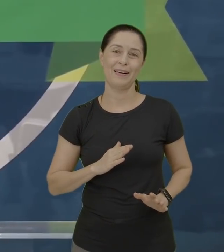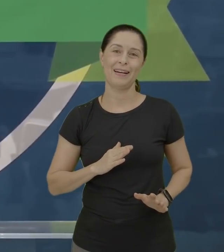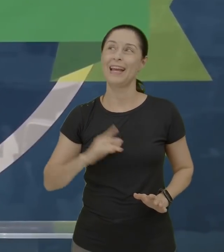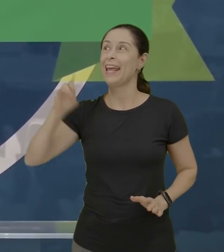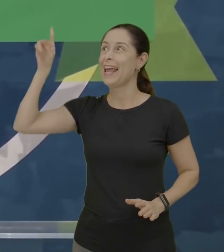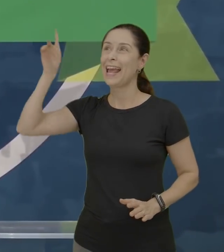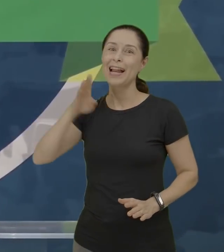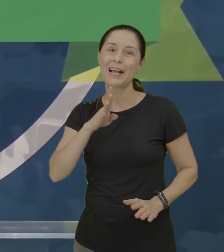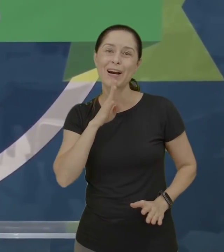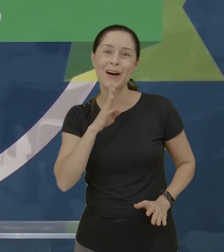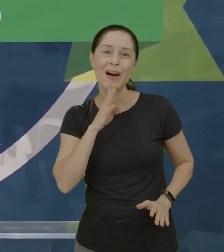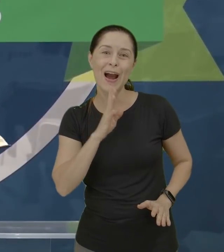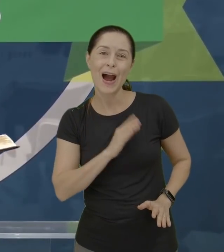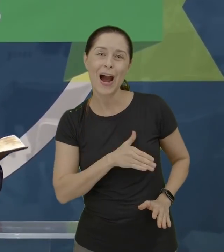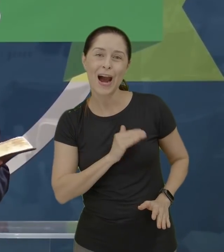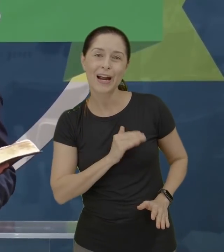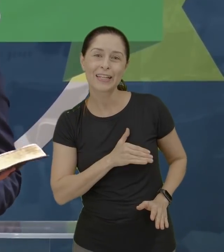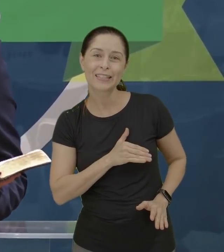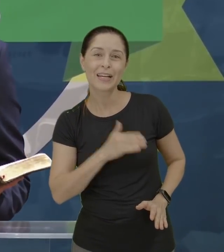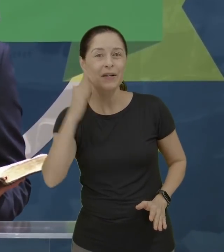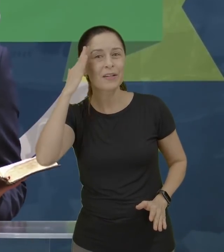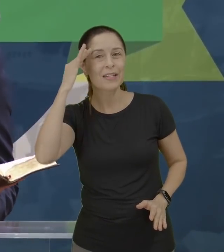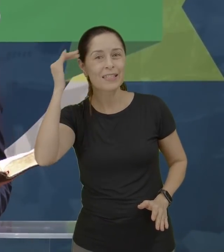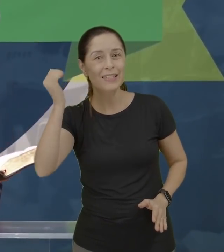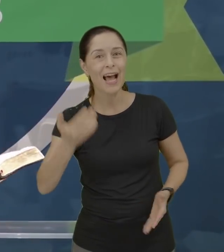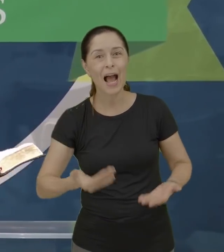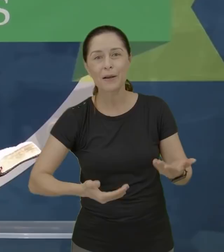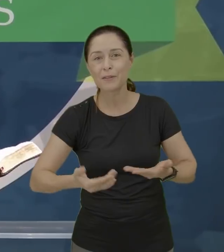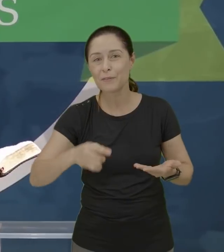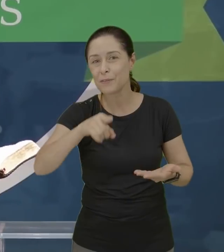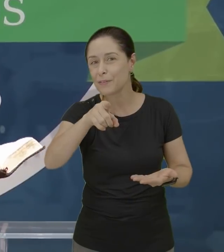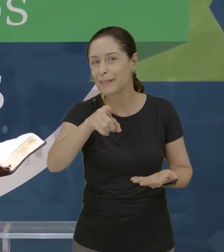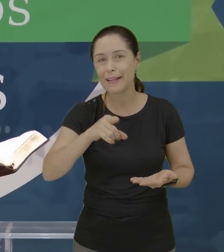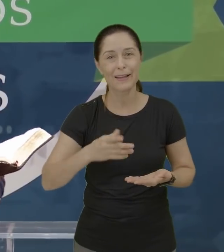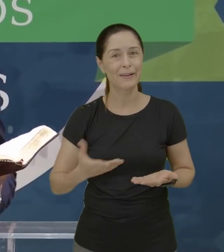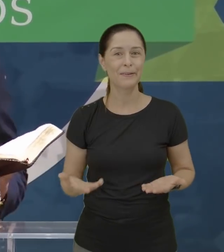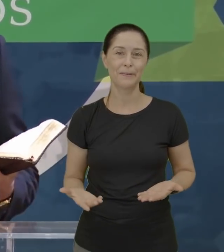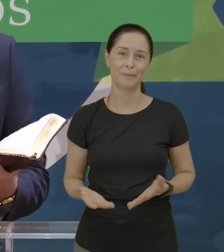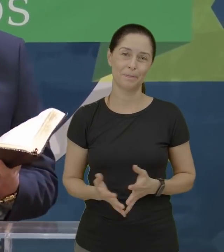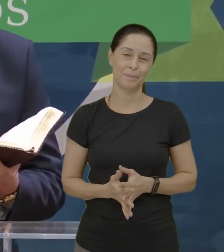coisa maravilhosa. Quer ver outro exemplo bíblico?